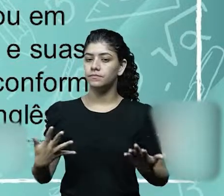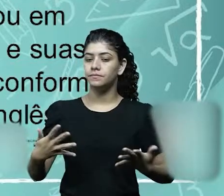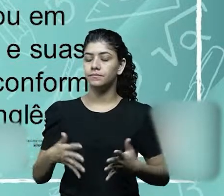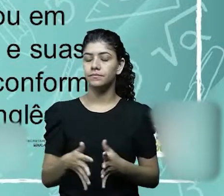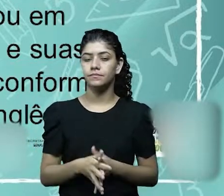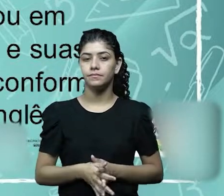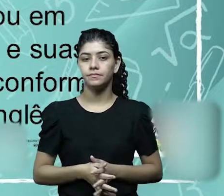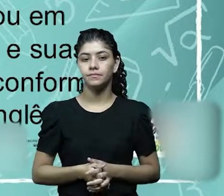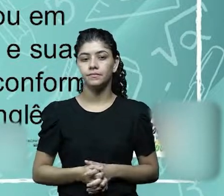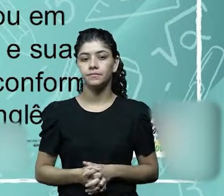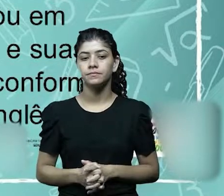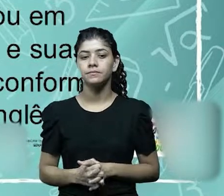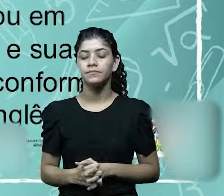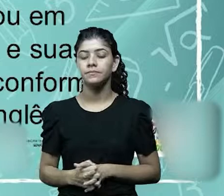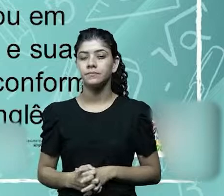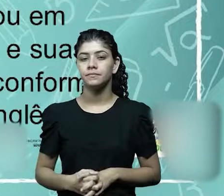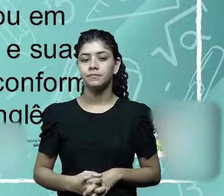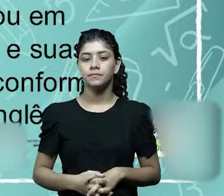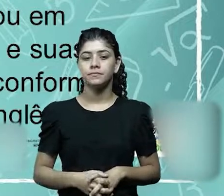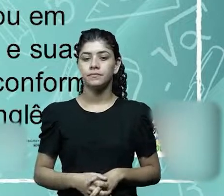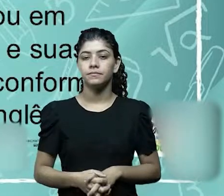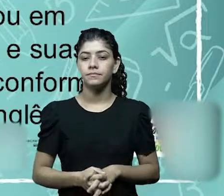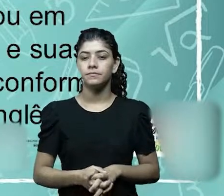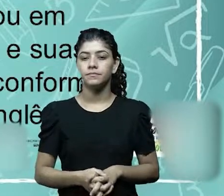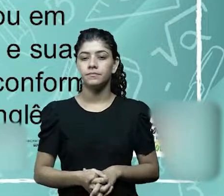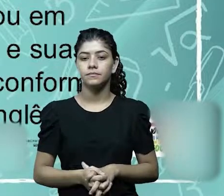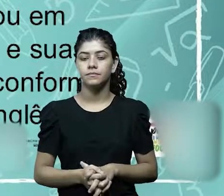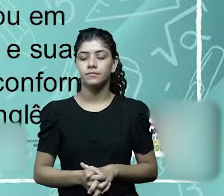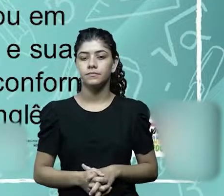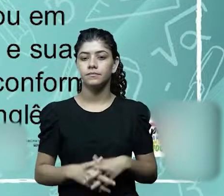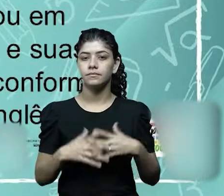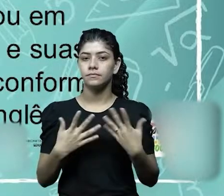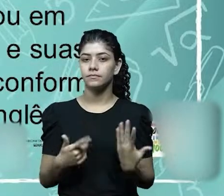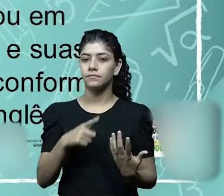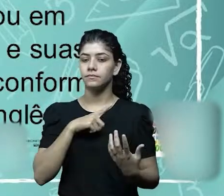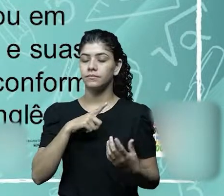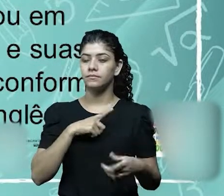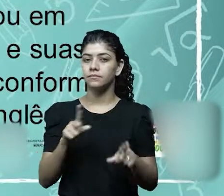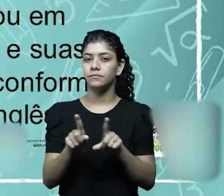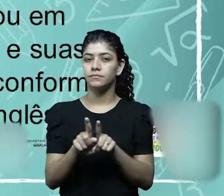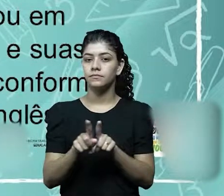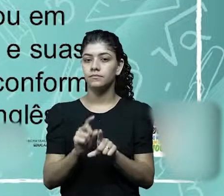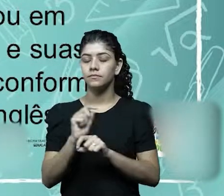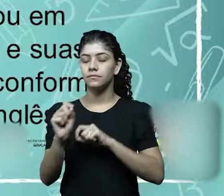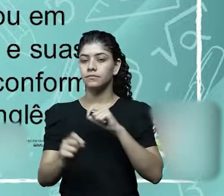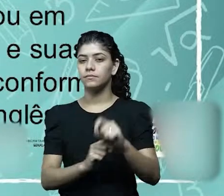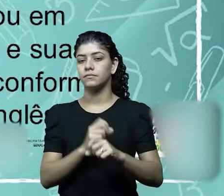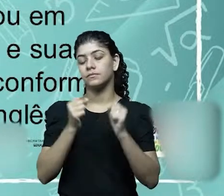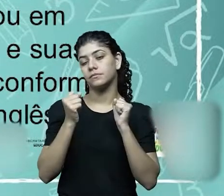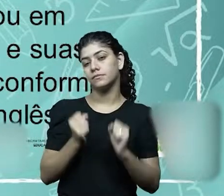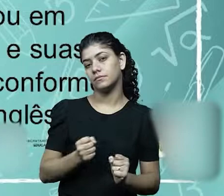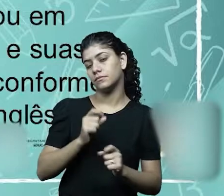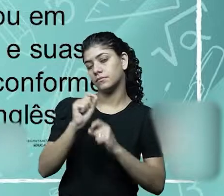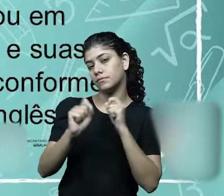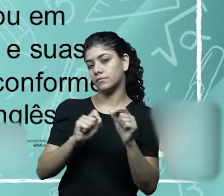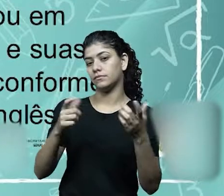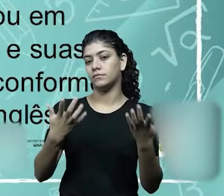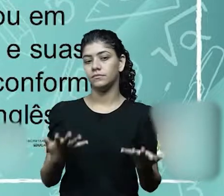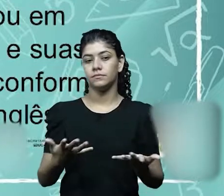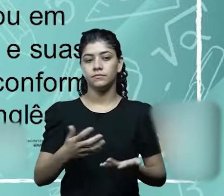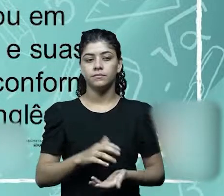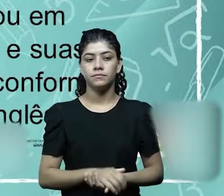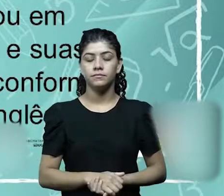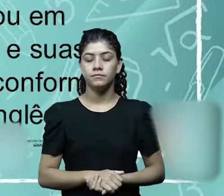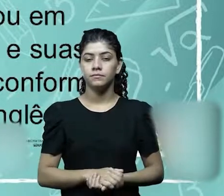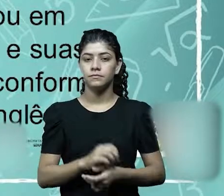suas frações, conforme o sistema inglês. Aqui então nós temos uma régua que pode ser graduada com